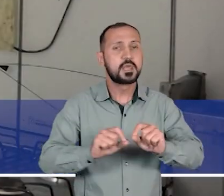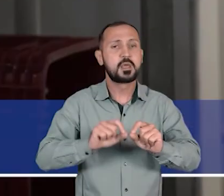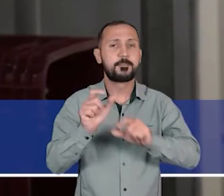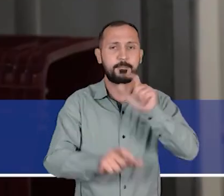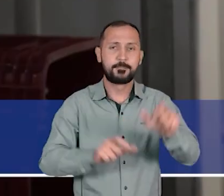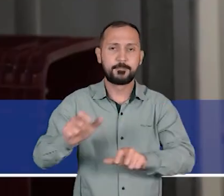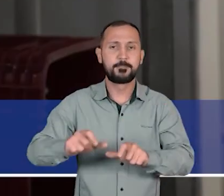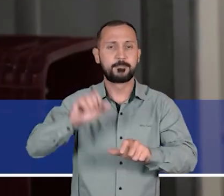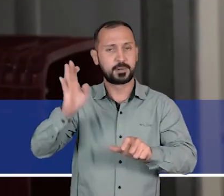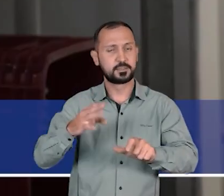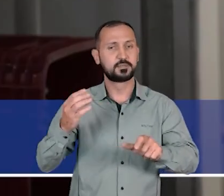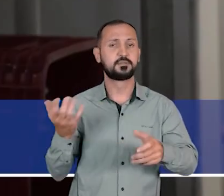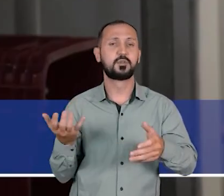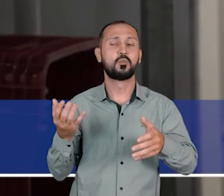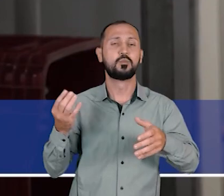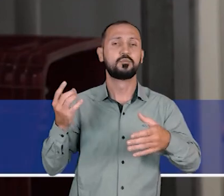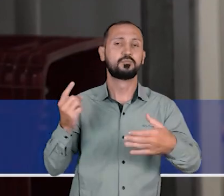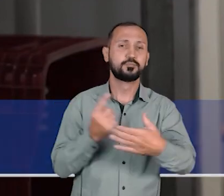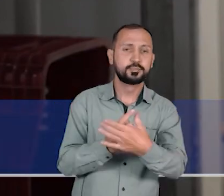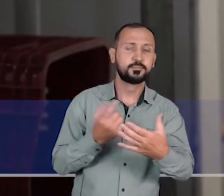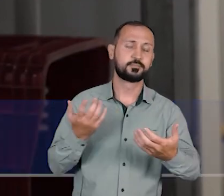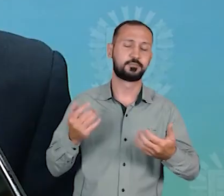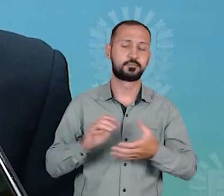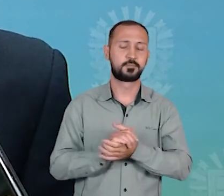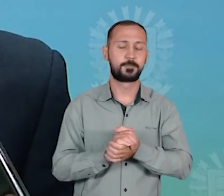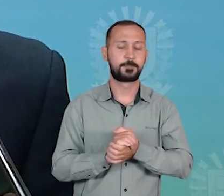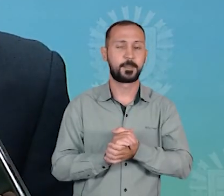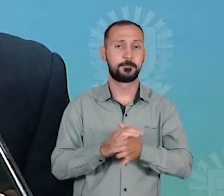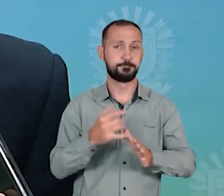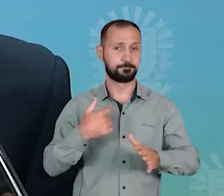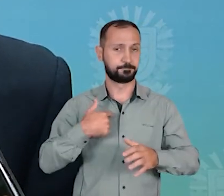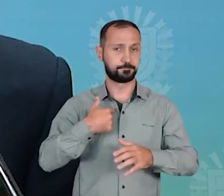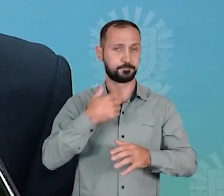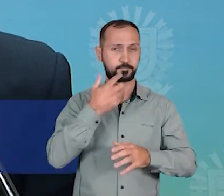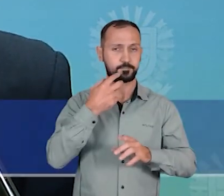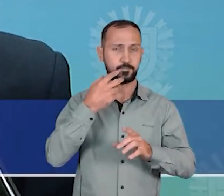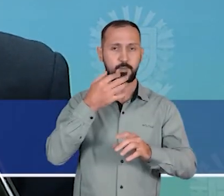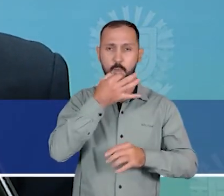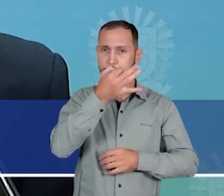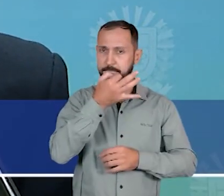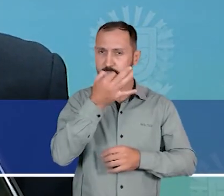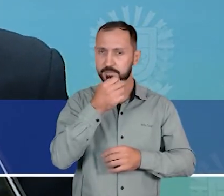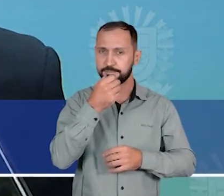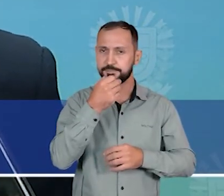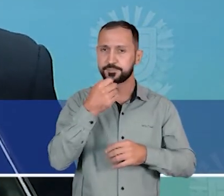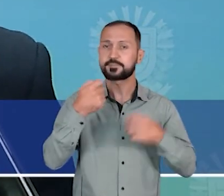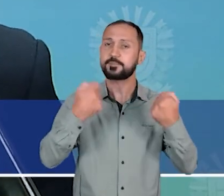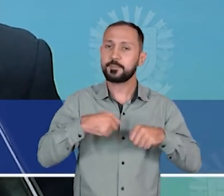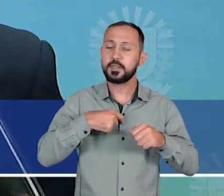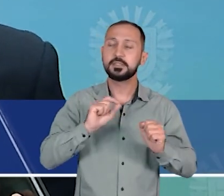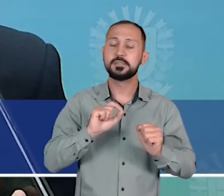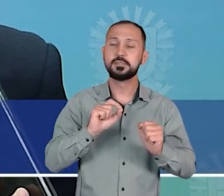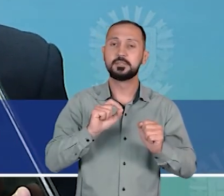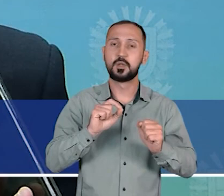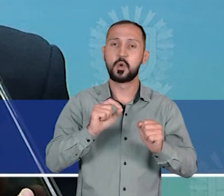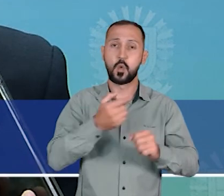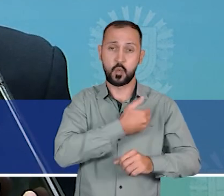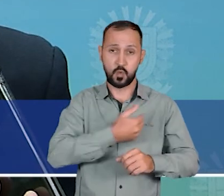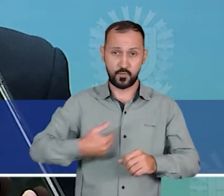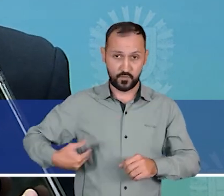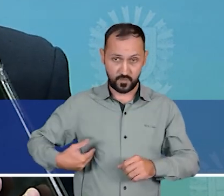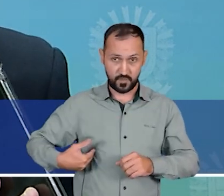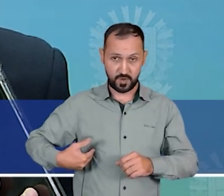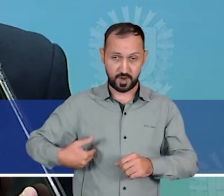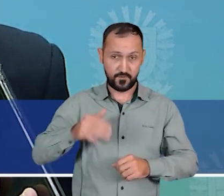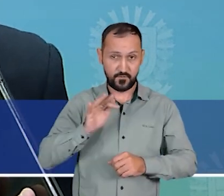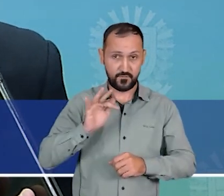que muitos brasileiros estão inseridos. Eu vejo que nós precisamos pressionar o